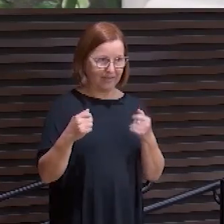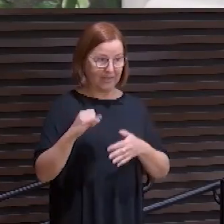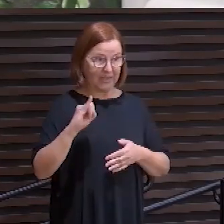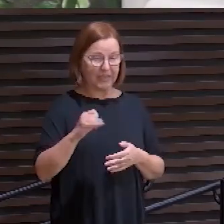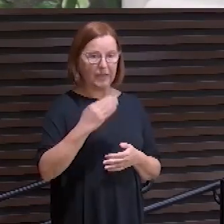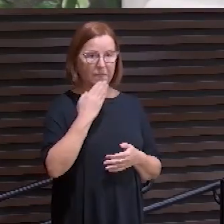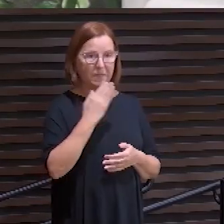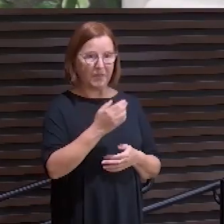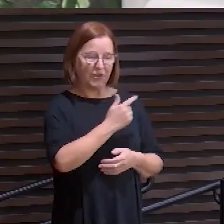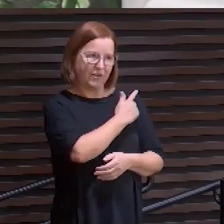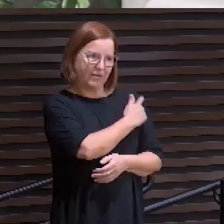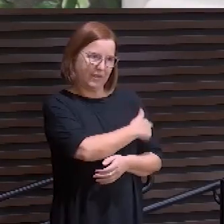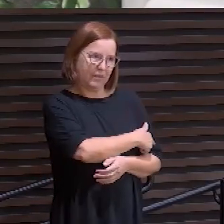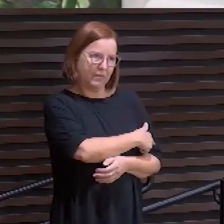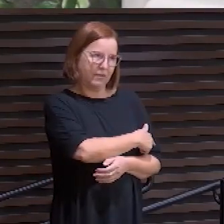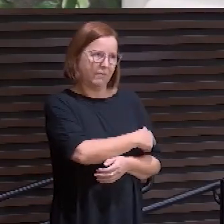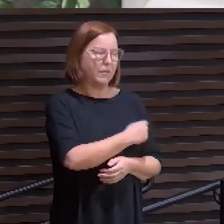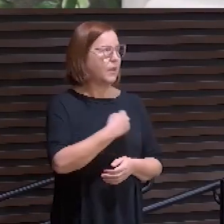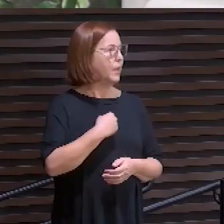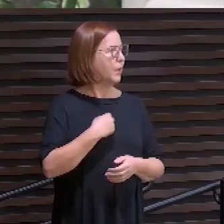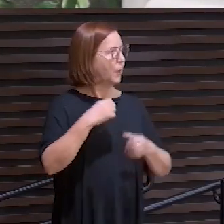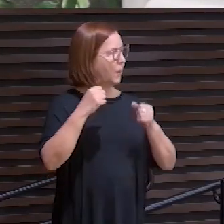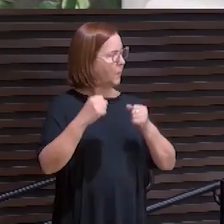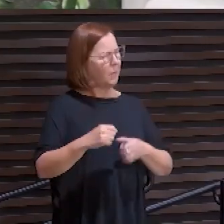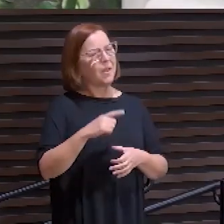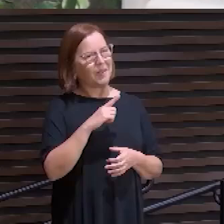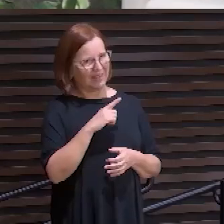pedir educadamente. Eu posso ter?